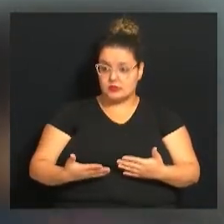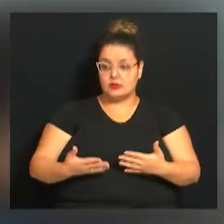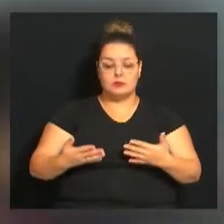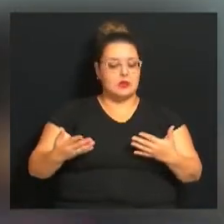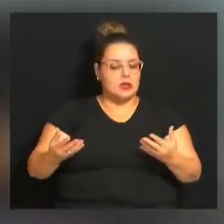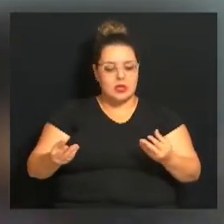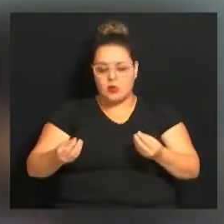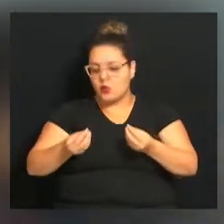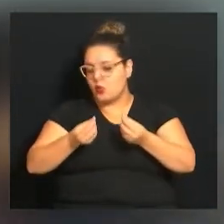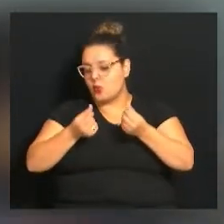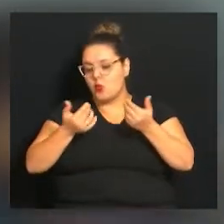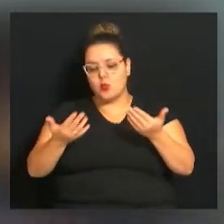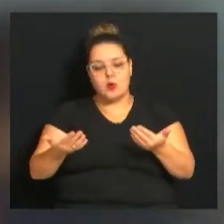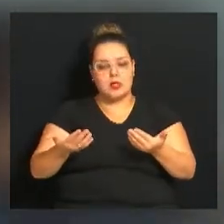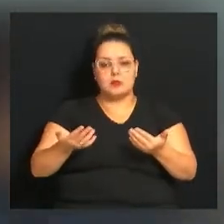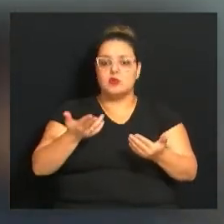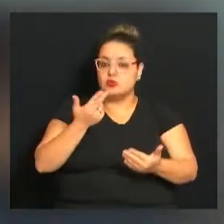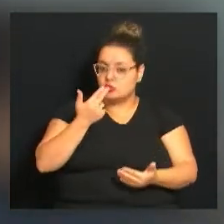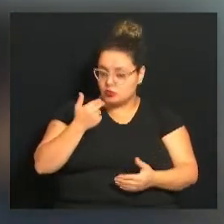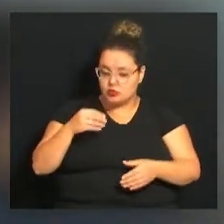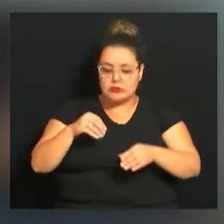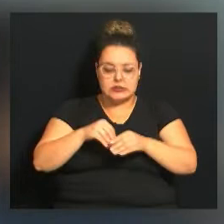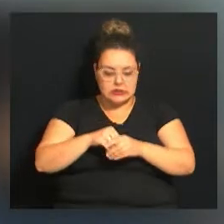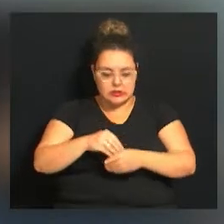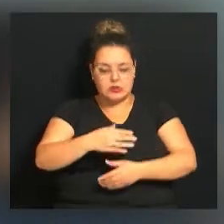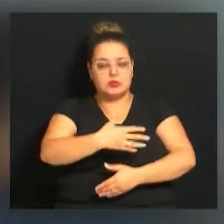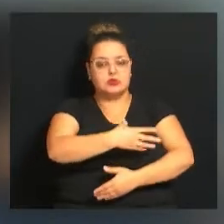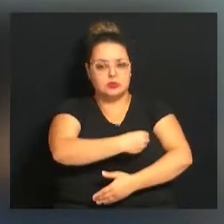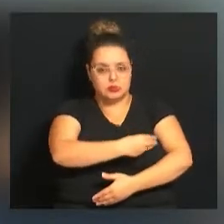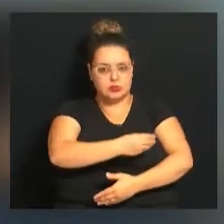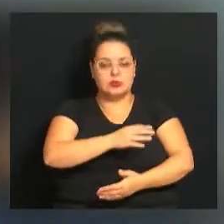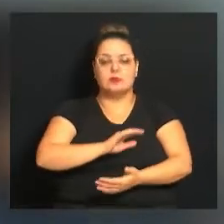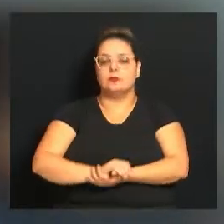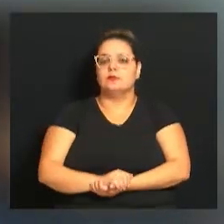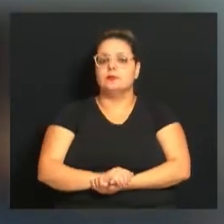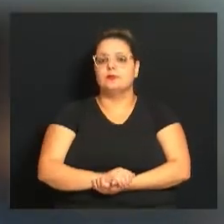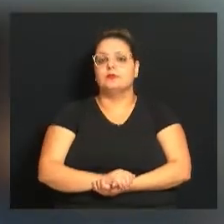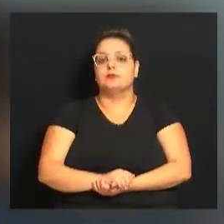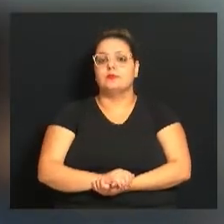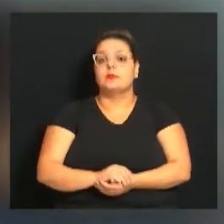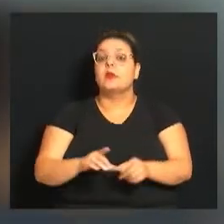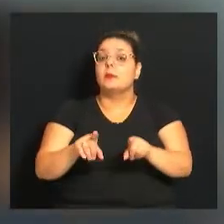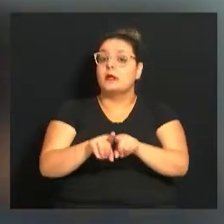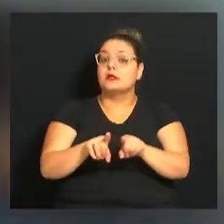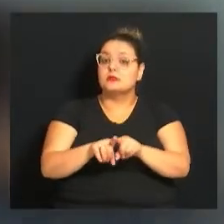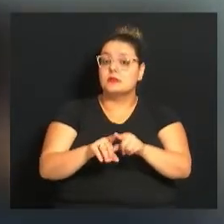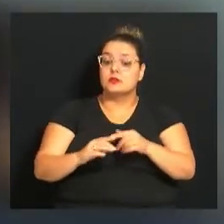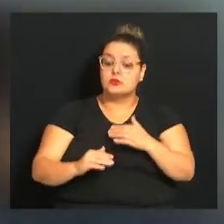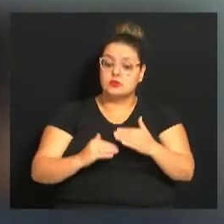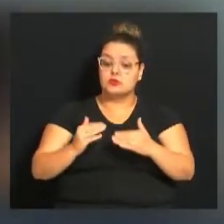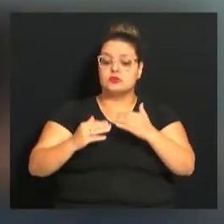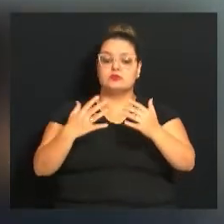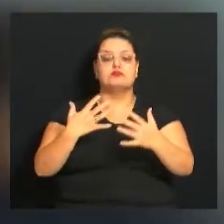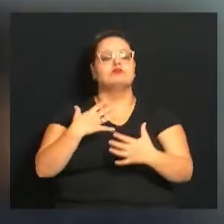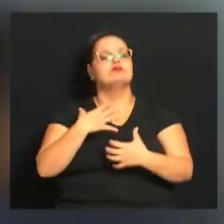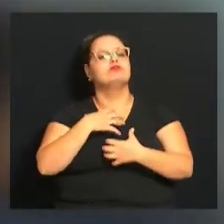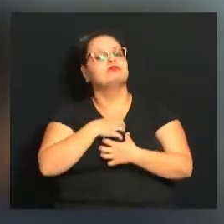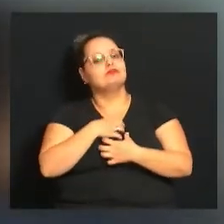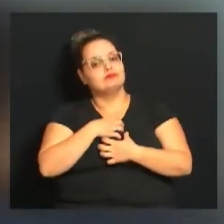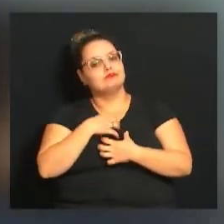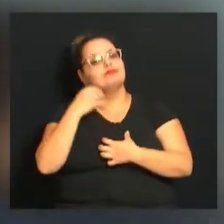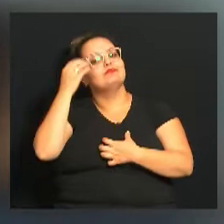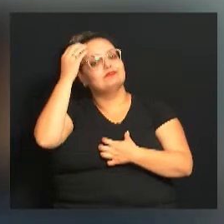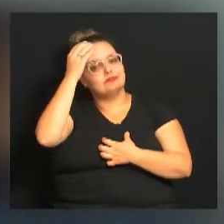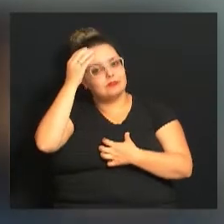qualidade, pelos alimentos contidos no leite materno, mas também o desenvolvimento emocional, cognitivo